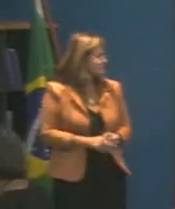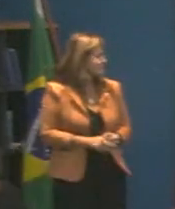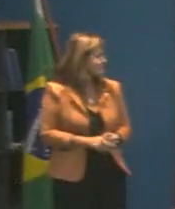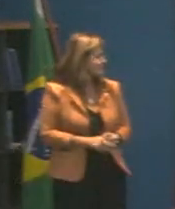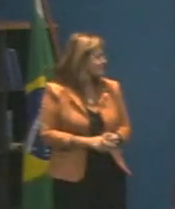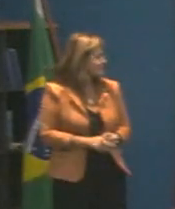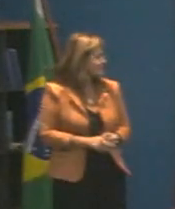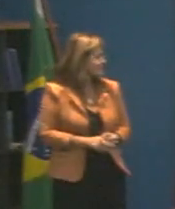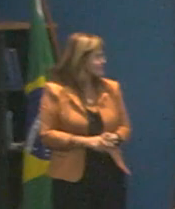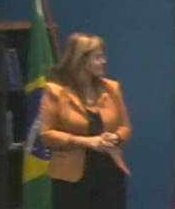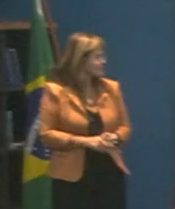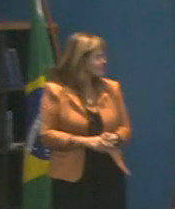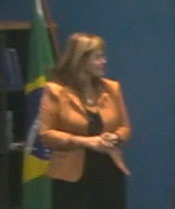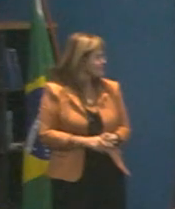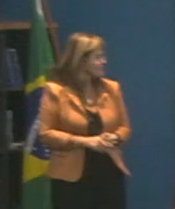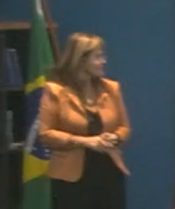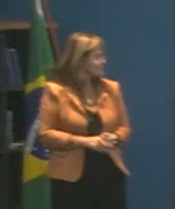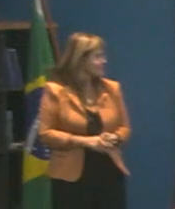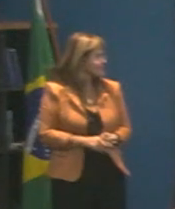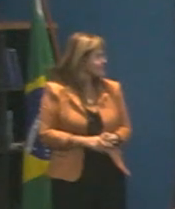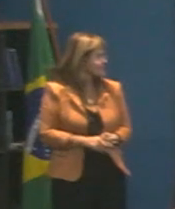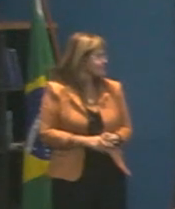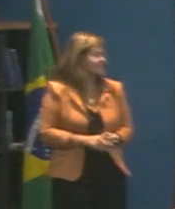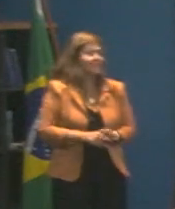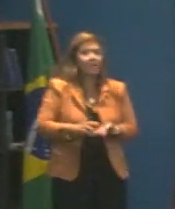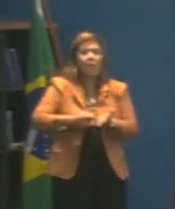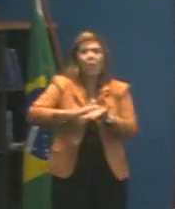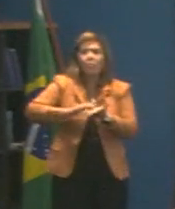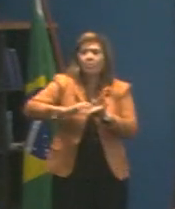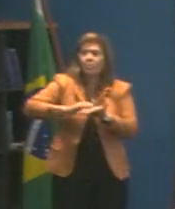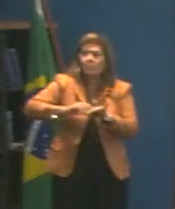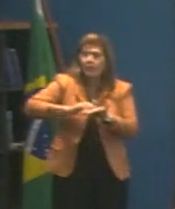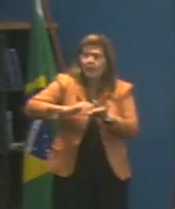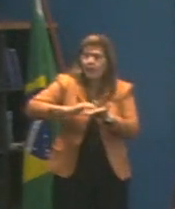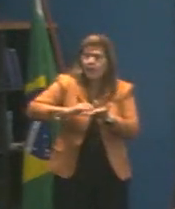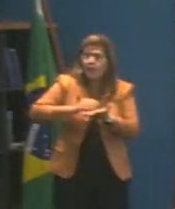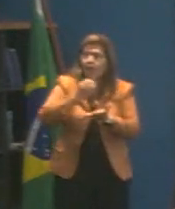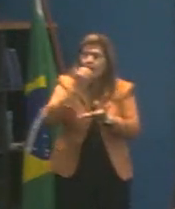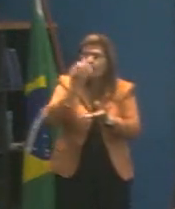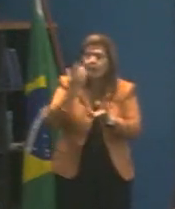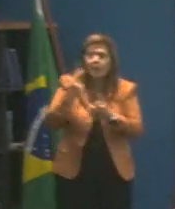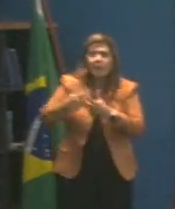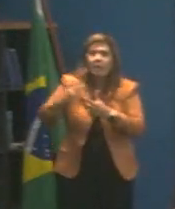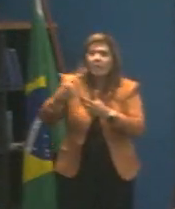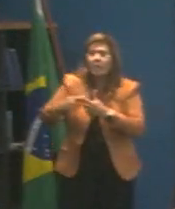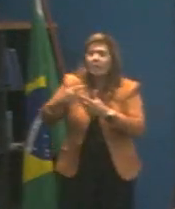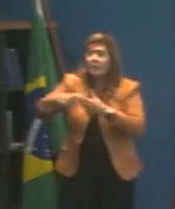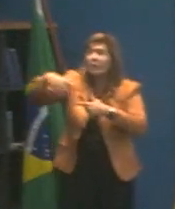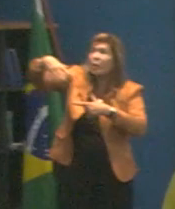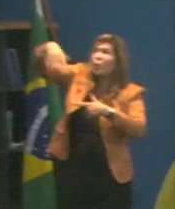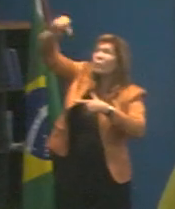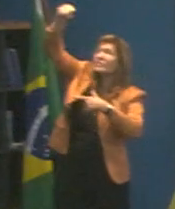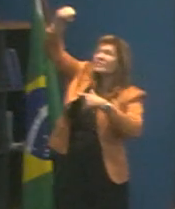Pois não, doutor. Uma das vantagens do Braille é que em casa, quando acaba a luz, eu continuo lendo, mas quem enxerga,